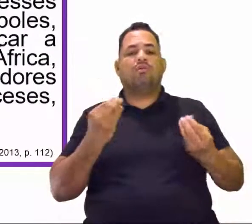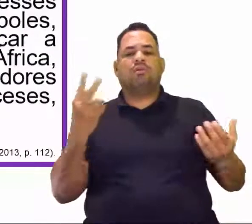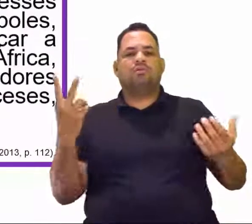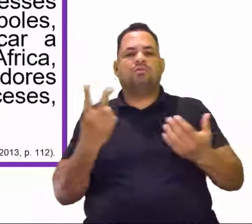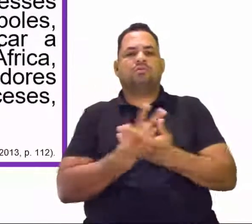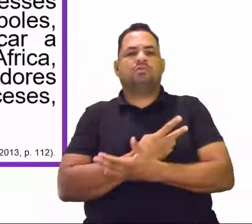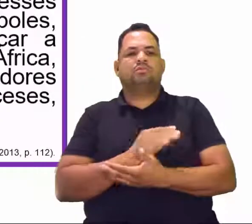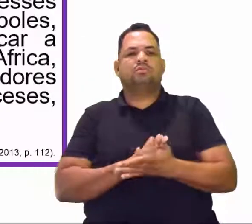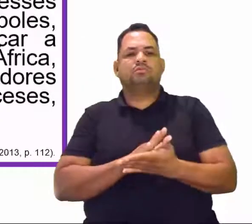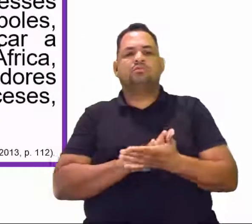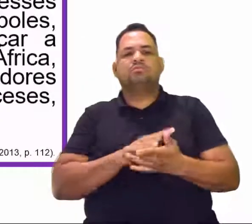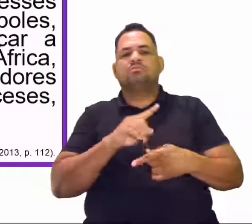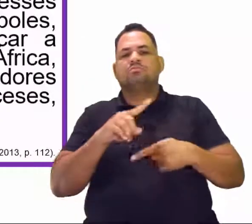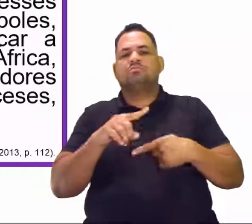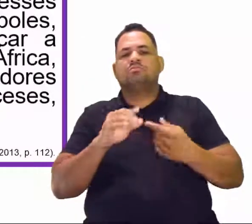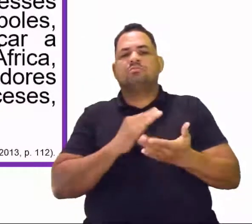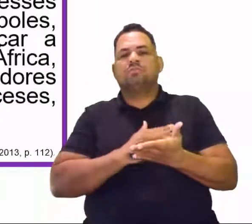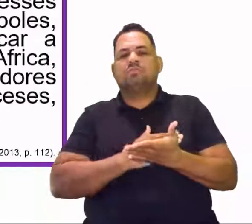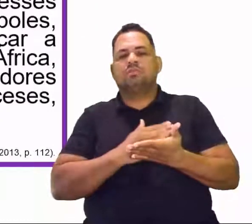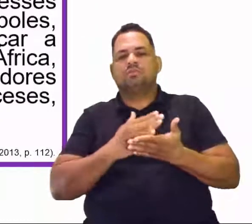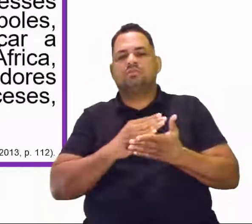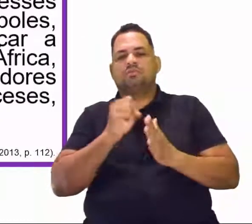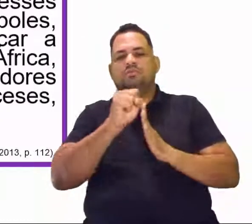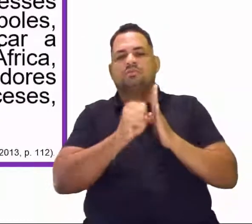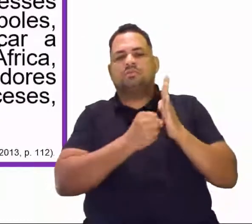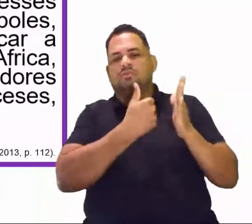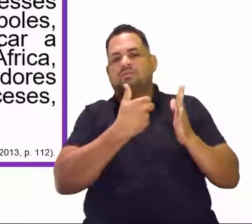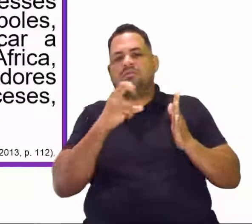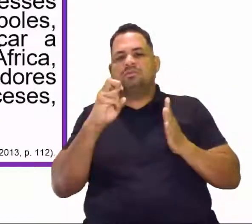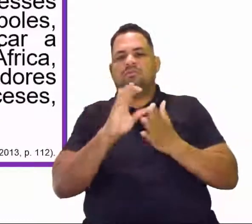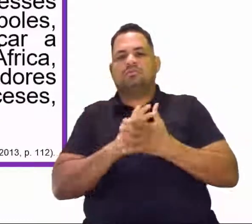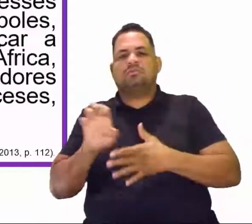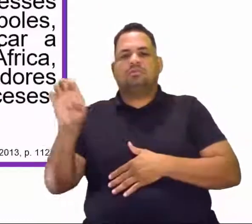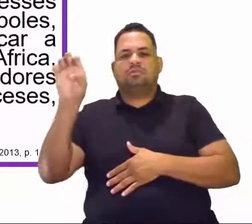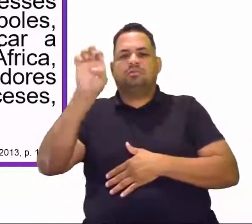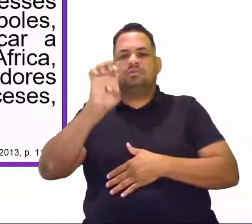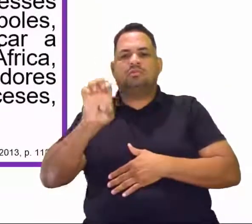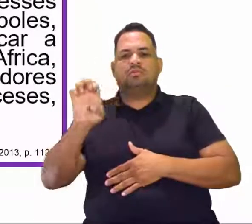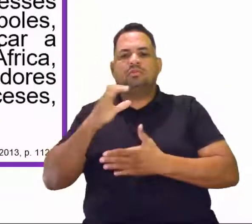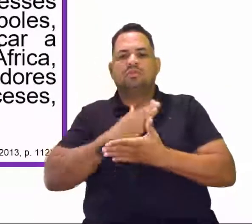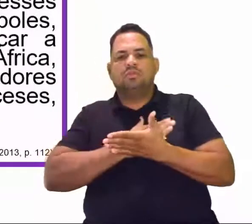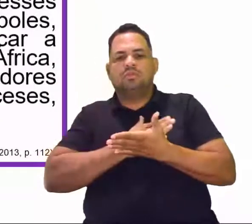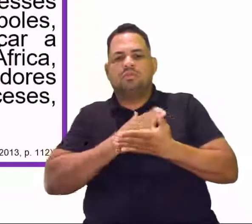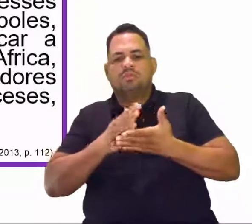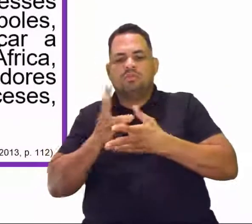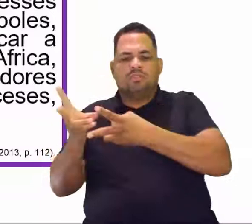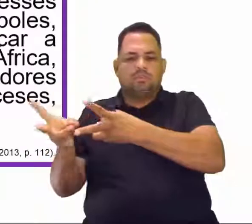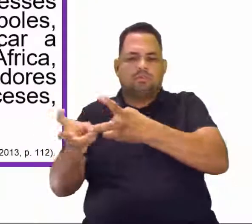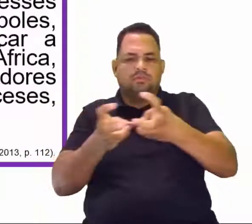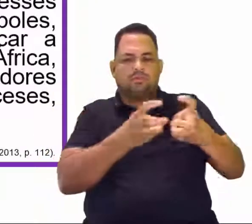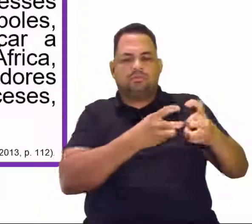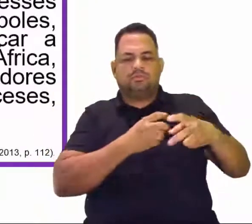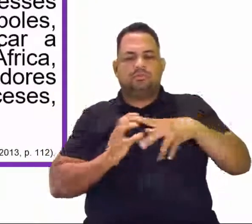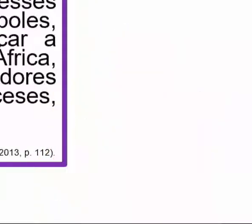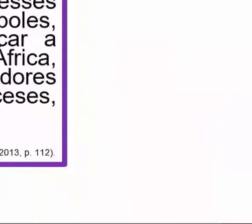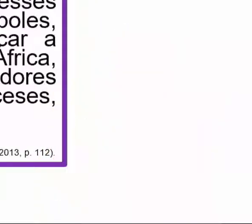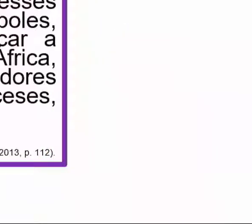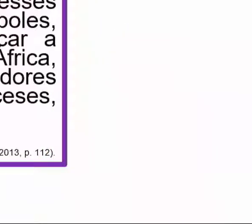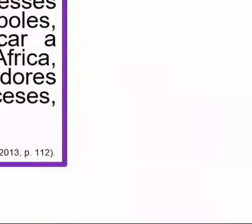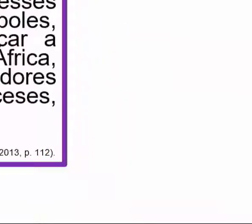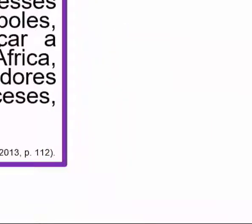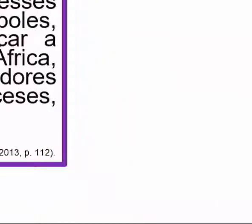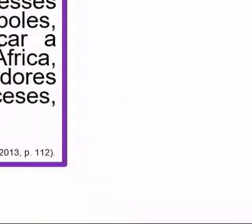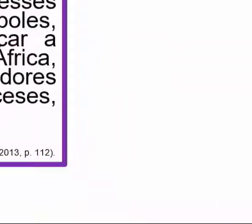a partir do século 15 os europeus lançaram-se à exploração do mundo no período